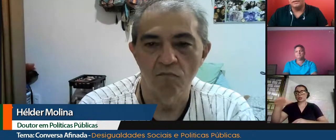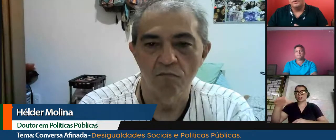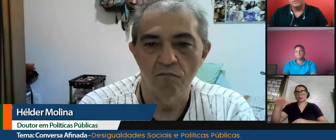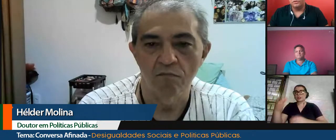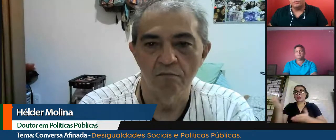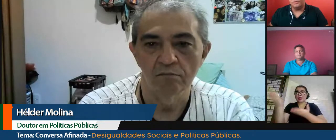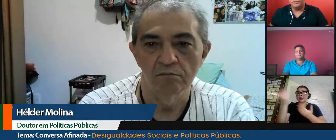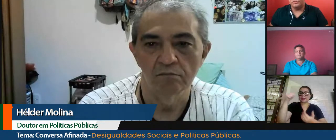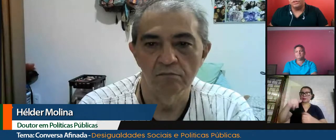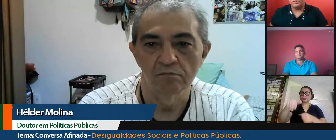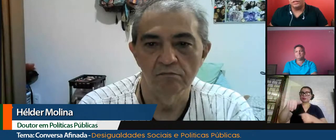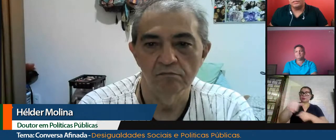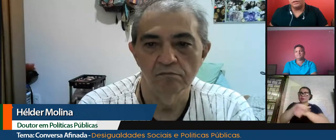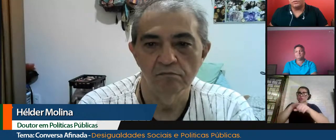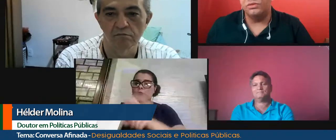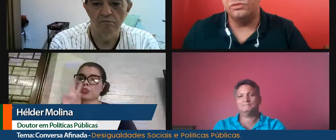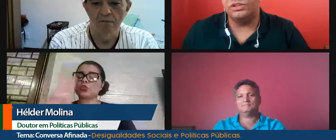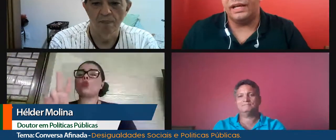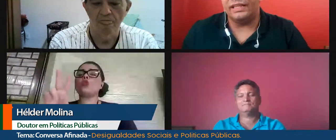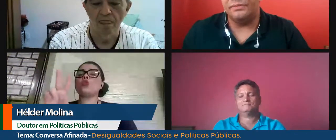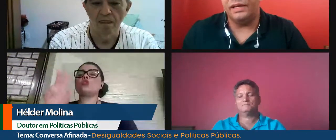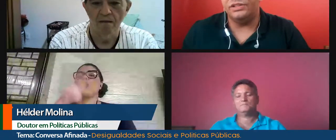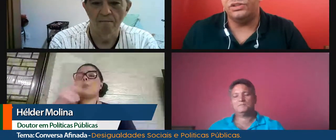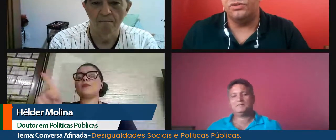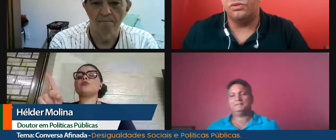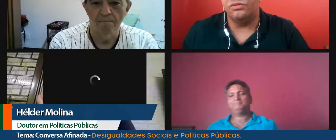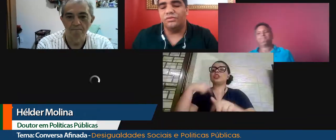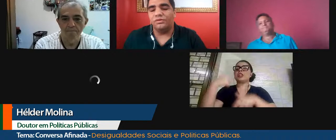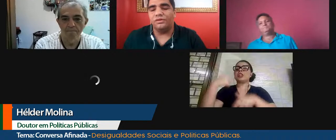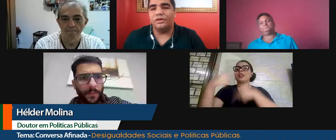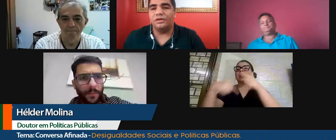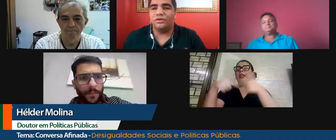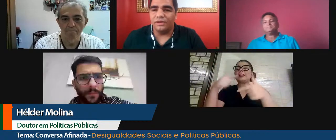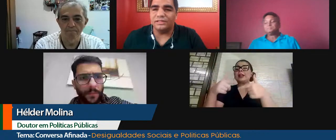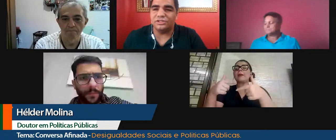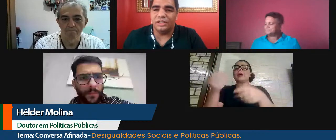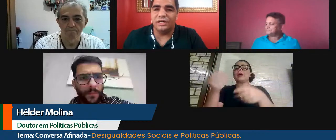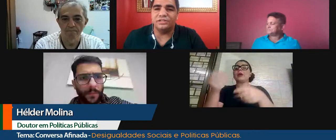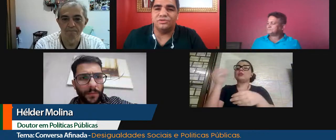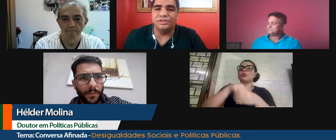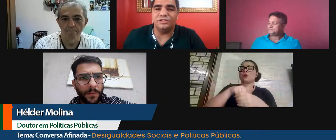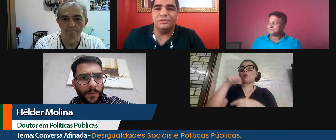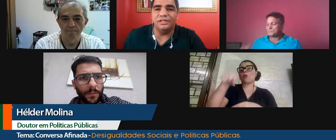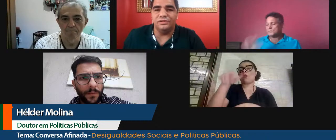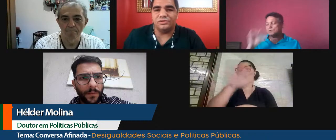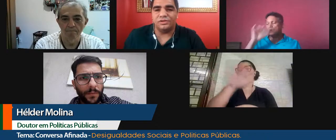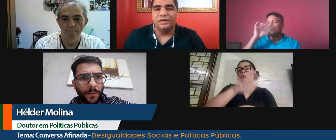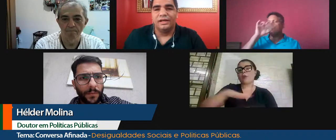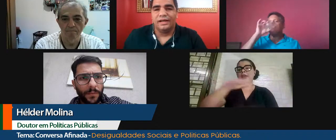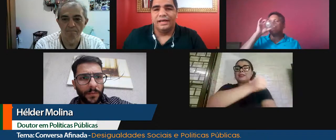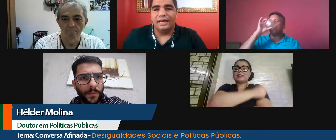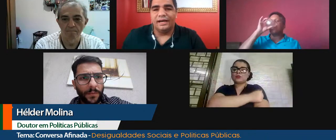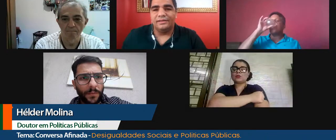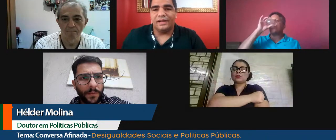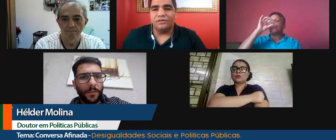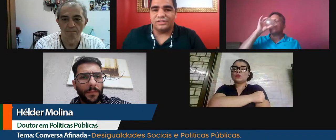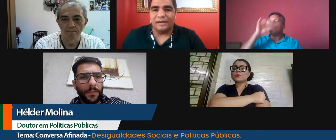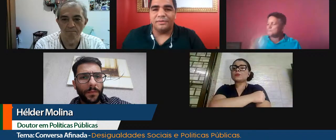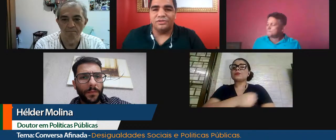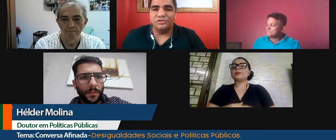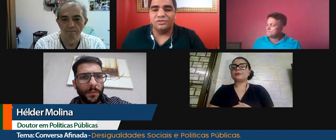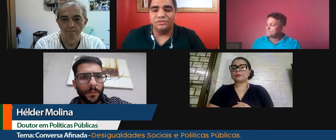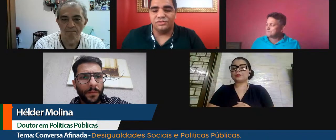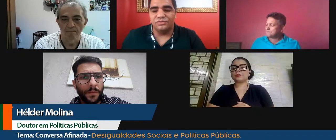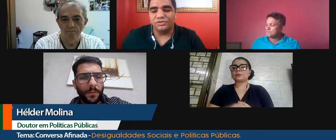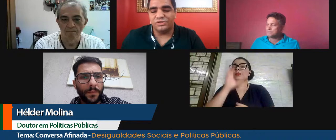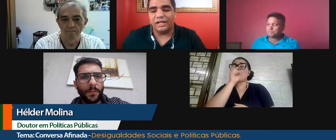conversa dois professores que eles atuam diretamente com essas crianças, com esses meninos, aos